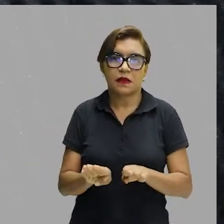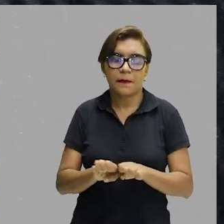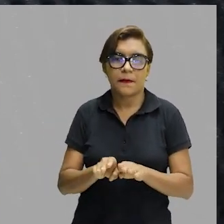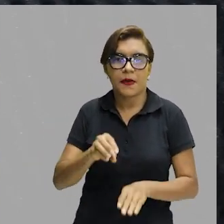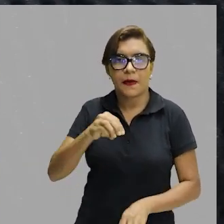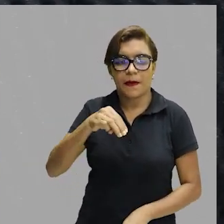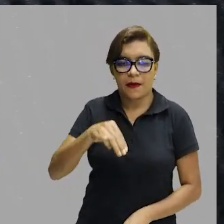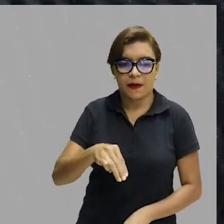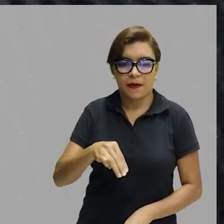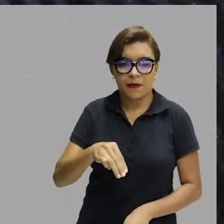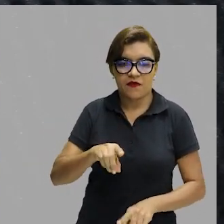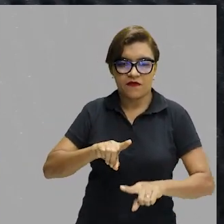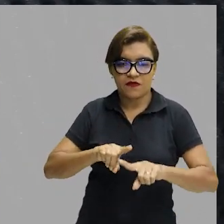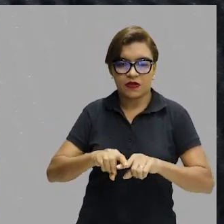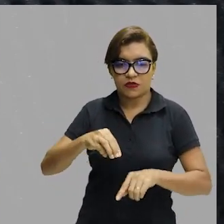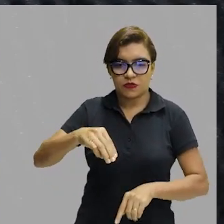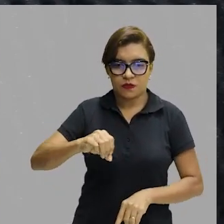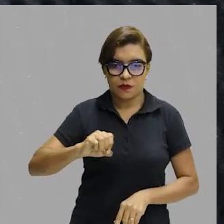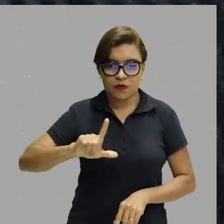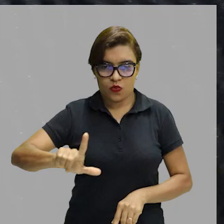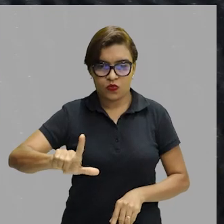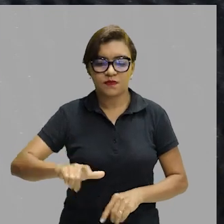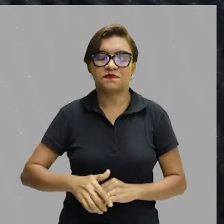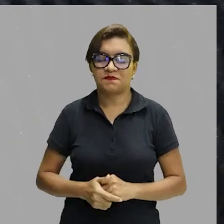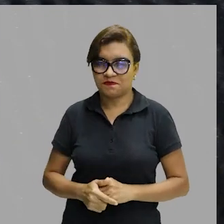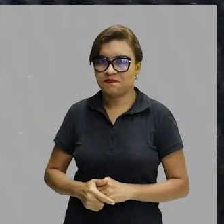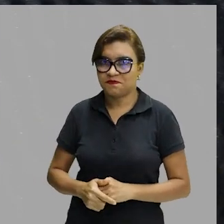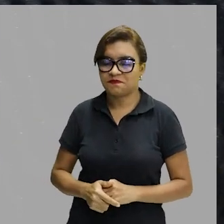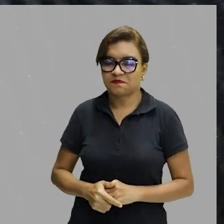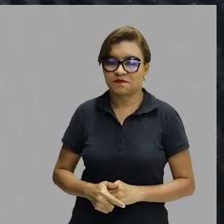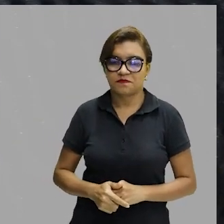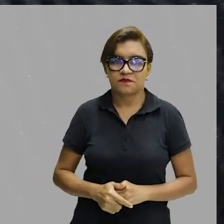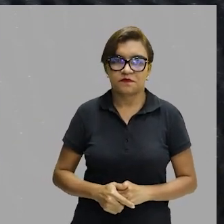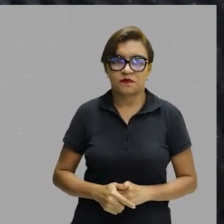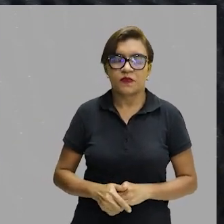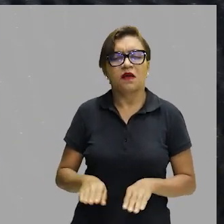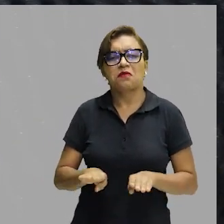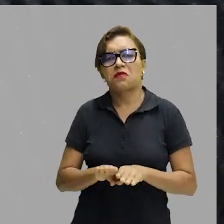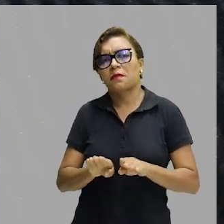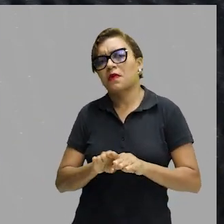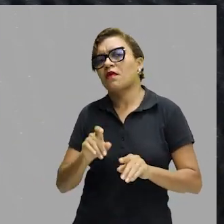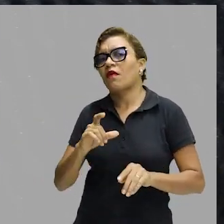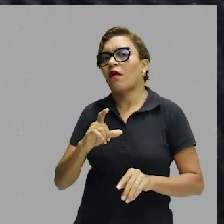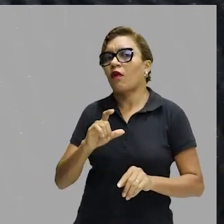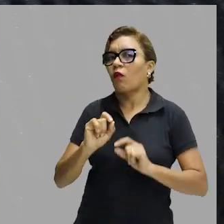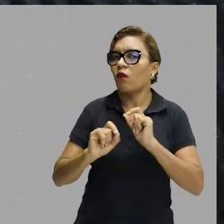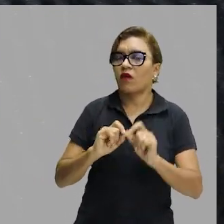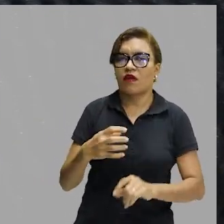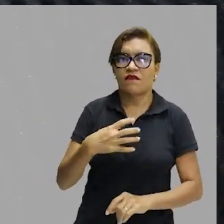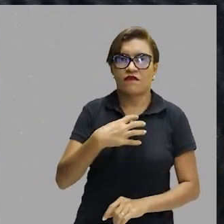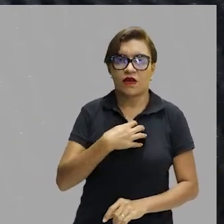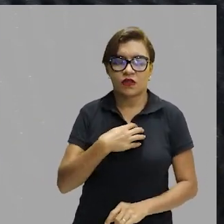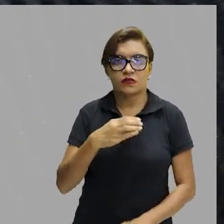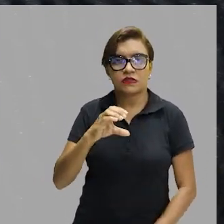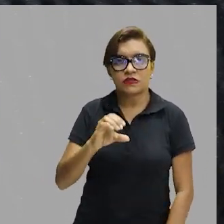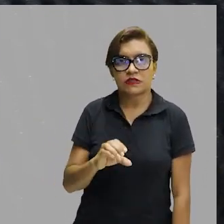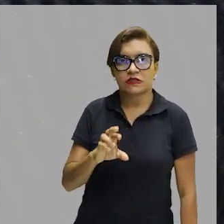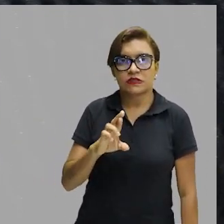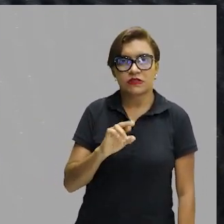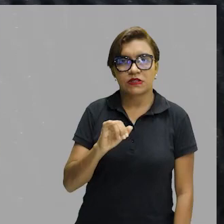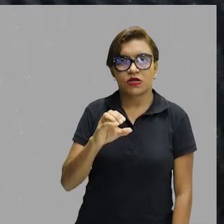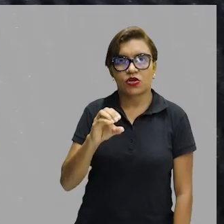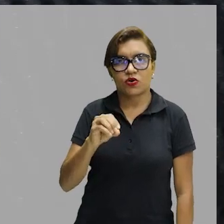solvente vezes o mol do soluto. Também, o efeito criométrico,